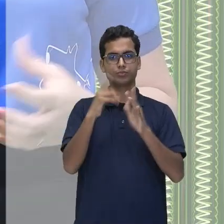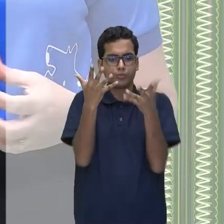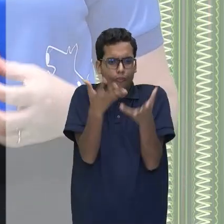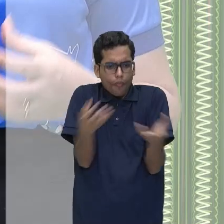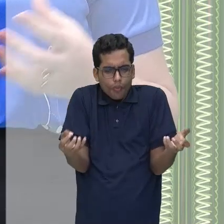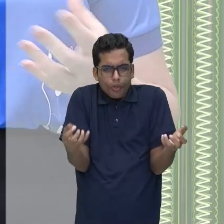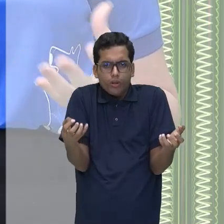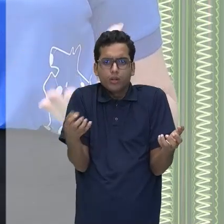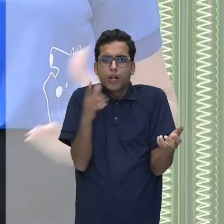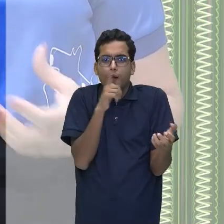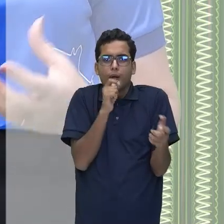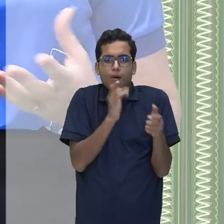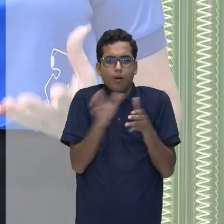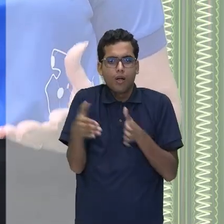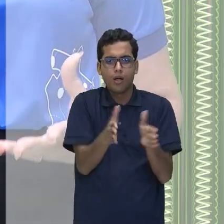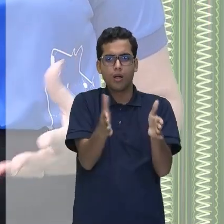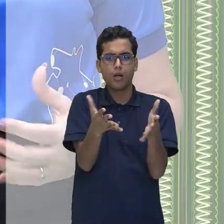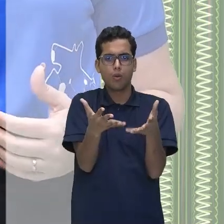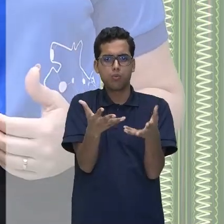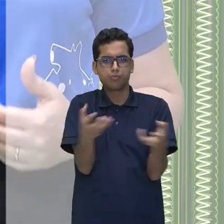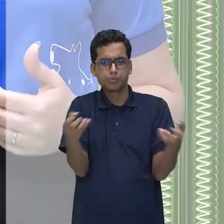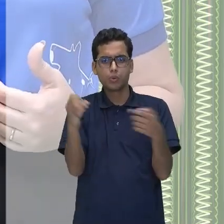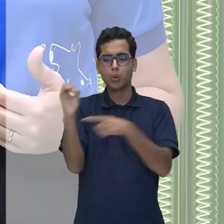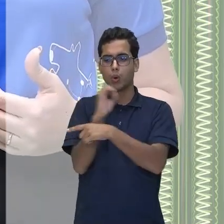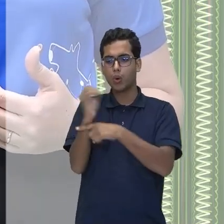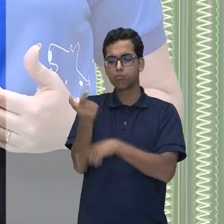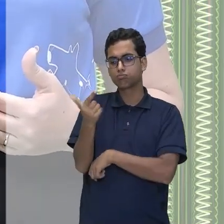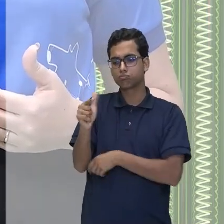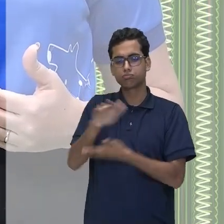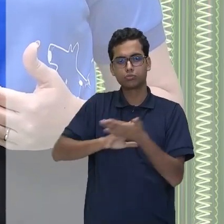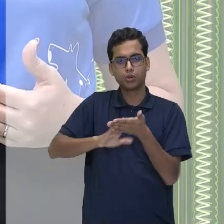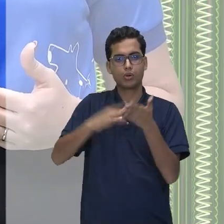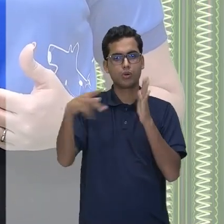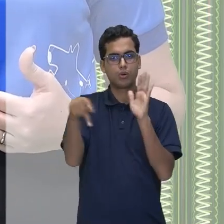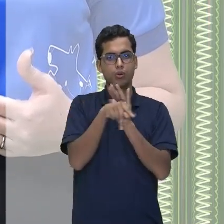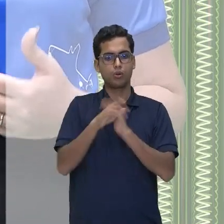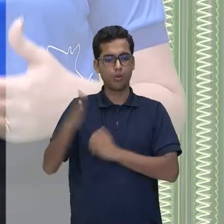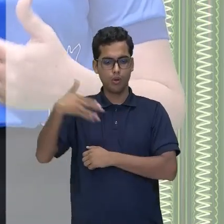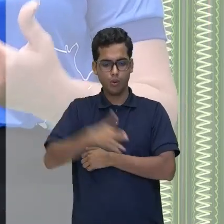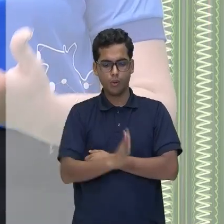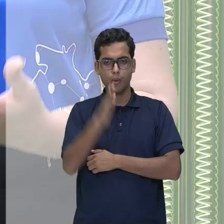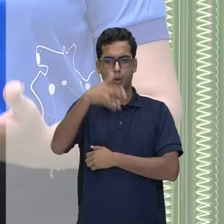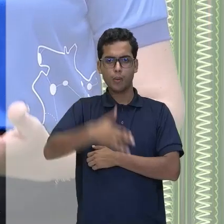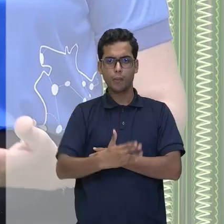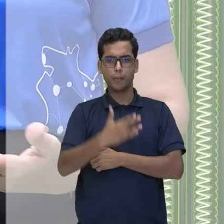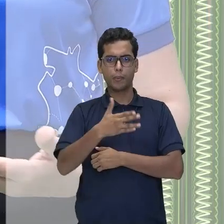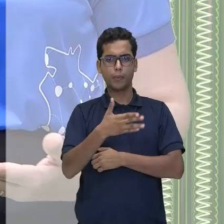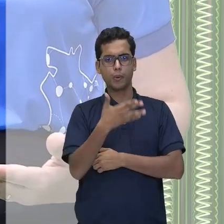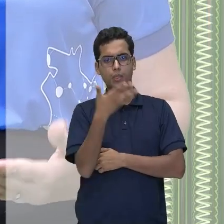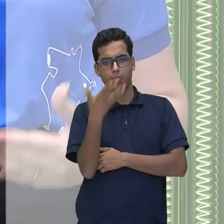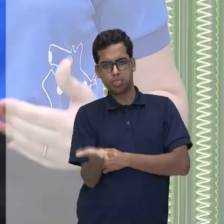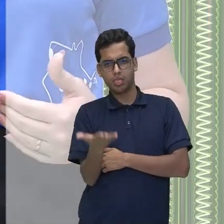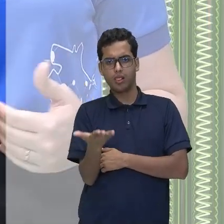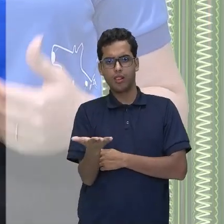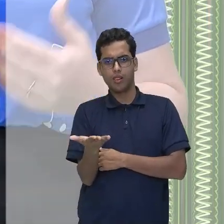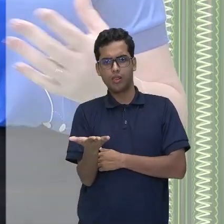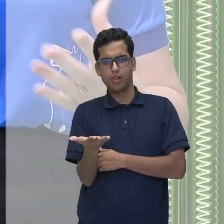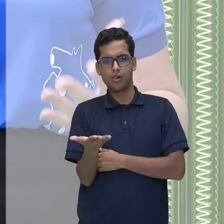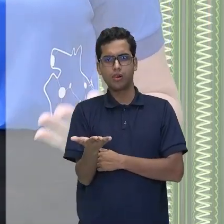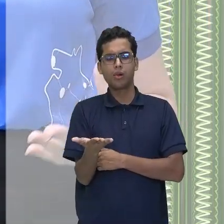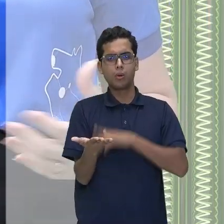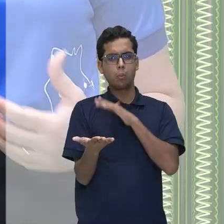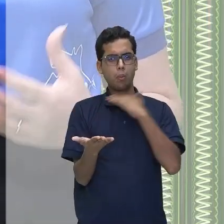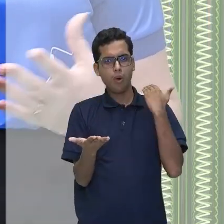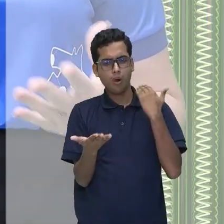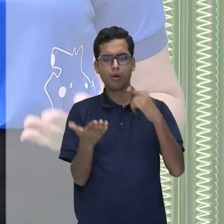extrema que deixou a água ali sem oxigênio. Esses animais ficaram até mesmo, né, atolados em lamaceiros, não